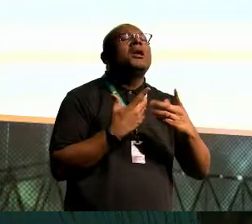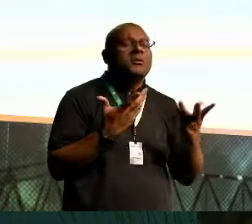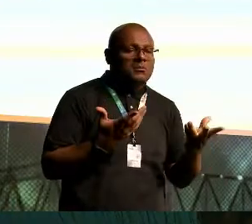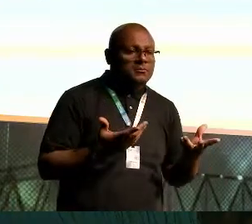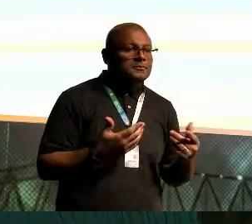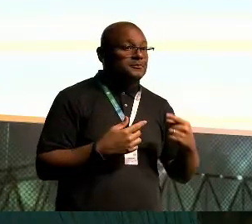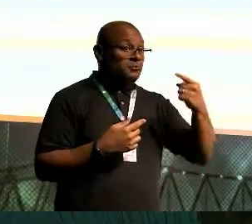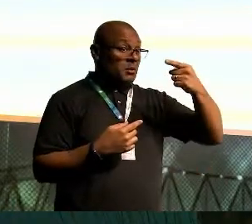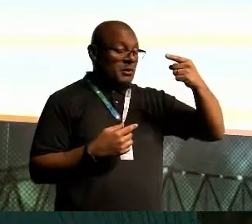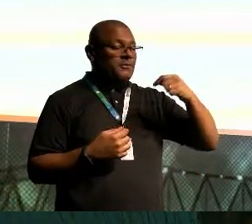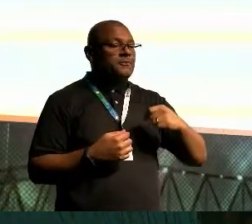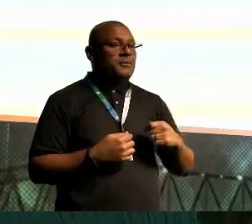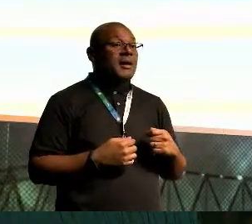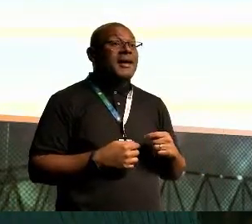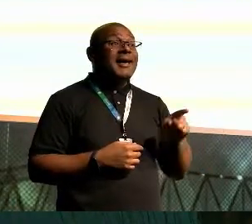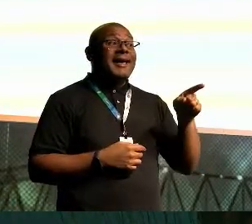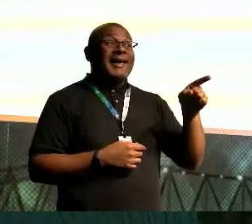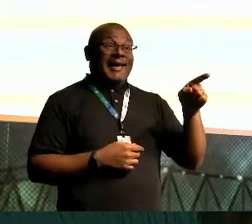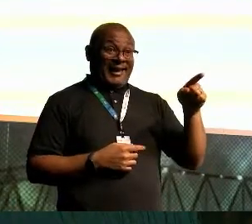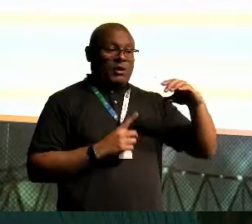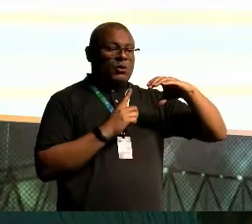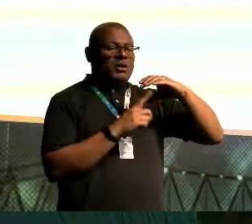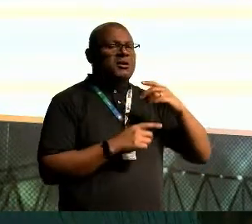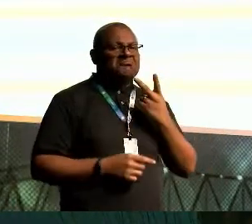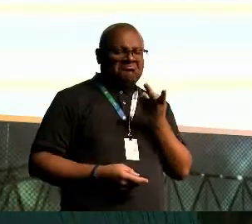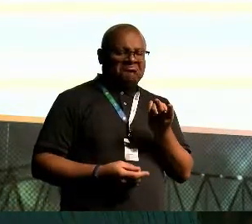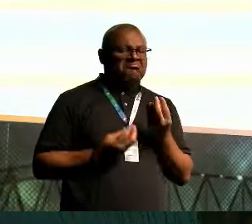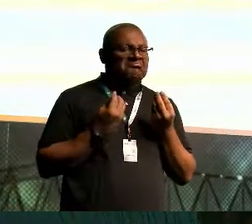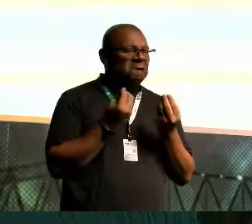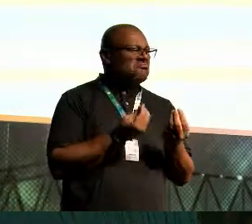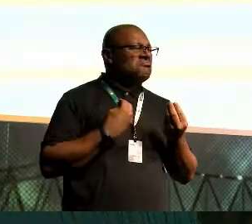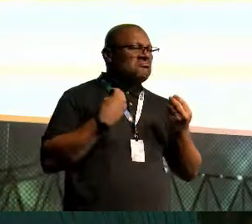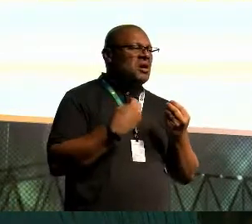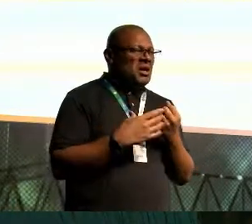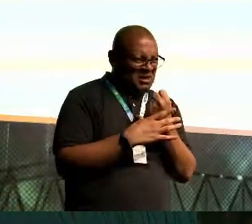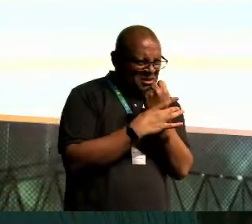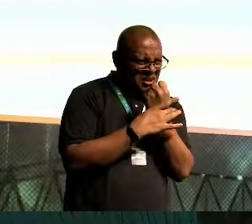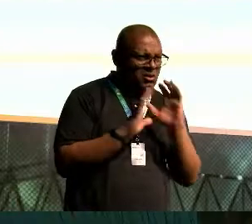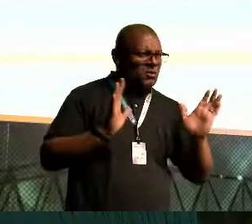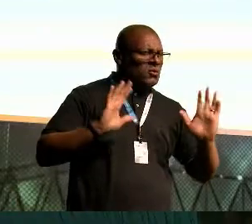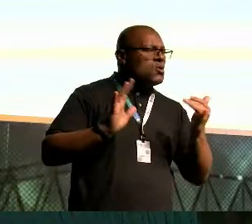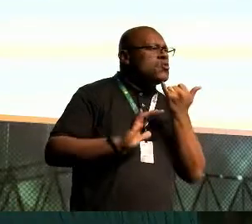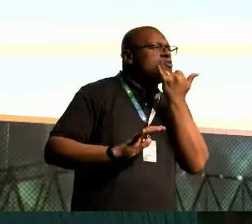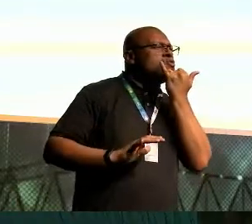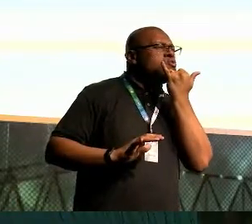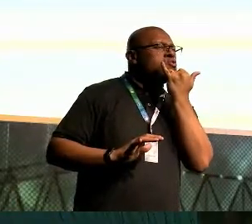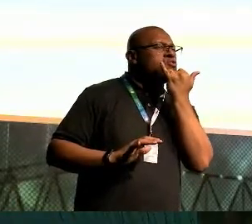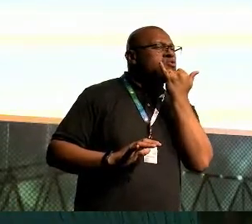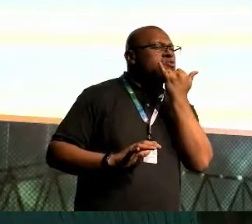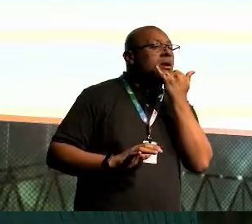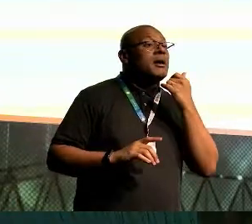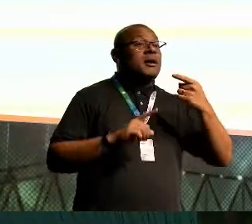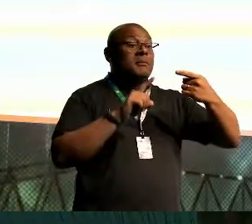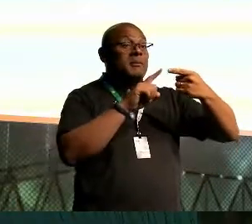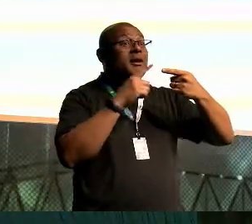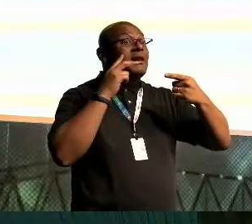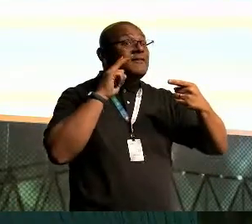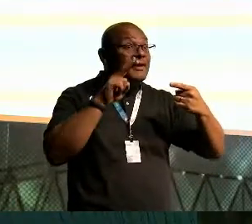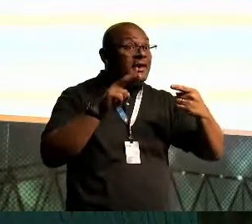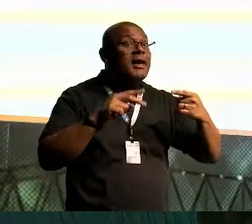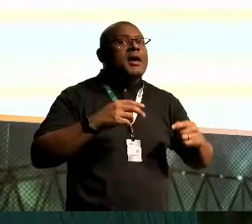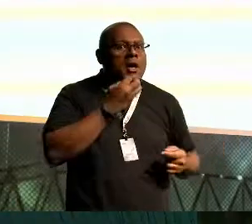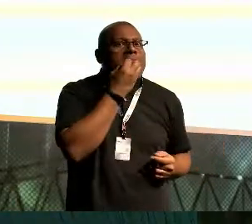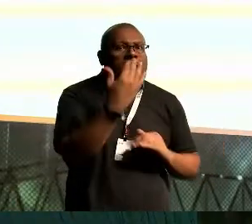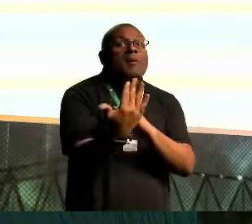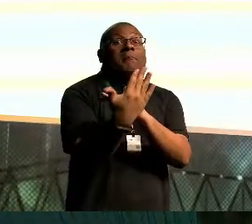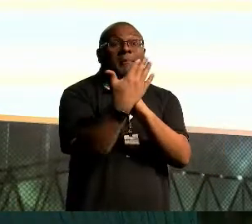aqui. Porque se ele não vê vantagem, ou se ele não se sentir seguro, são duas coisas que eu vejo. Ele tem que ver vantagem e ele tem que se sentir seguro para